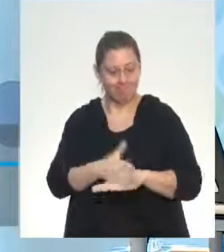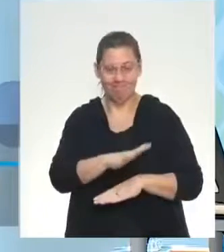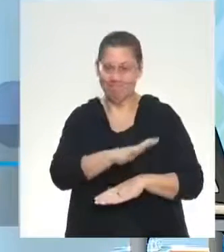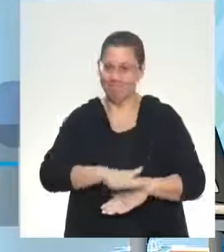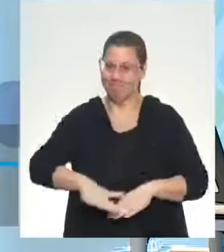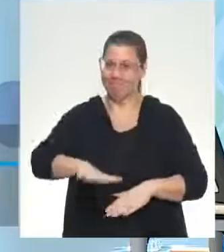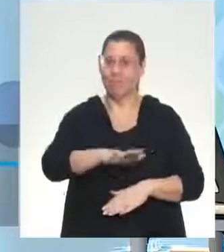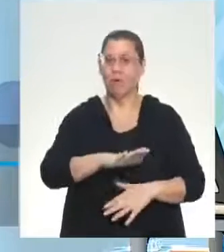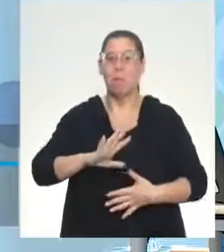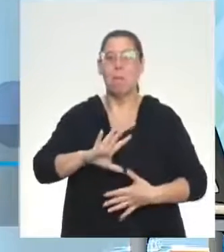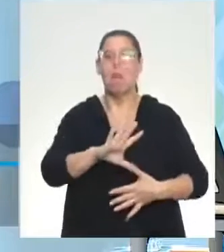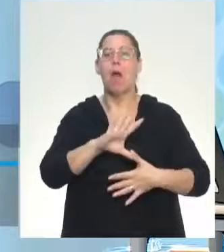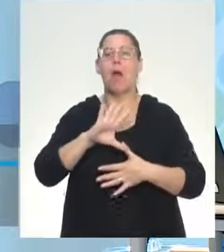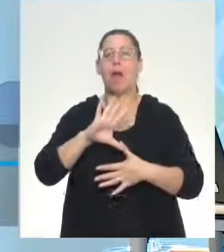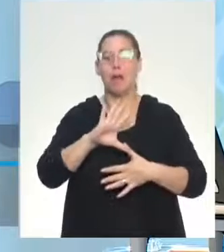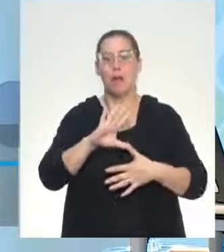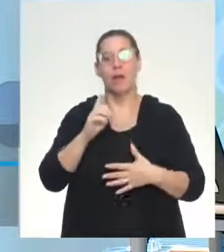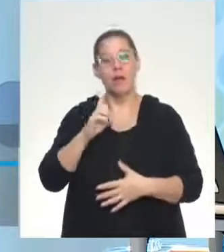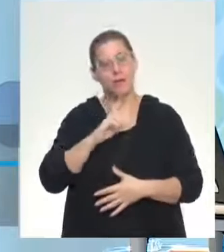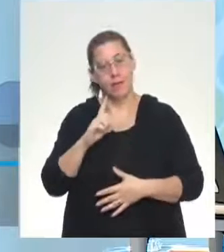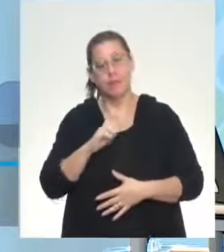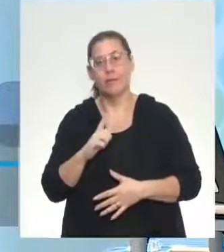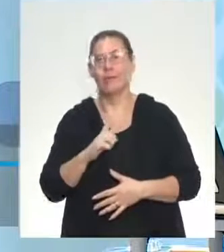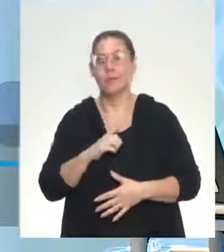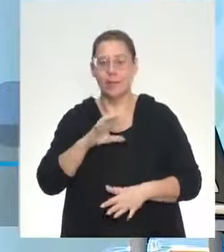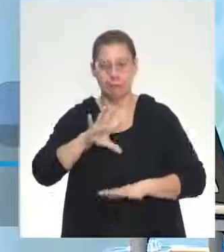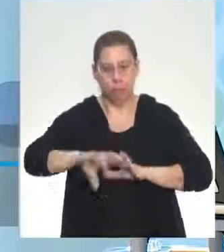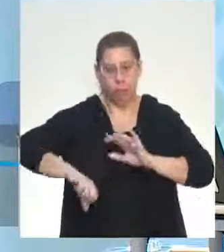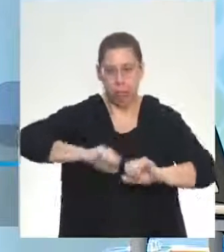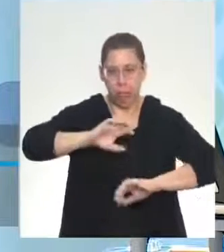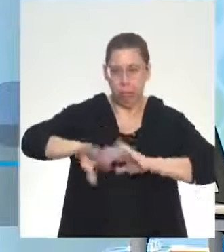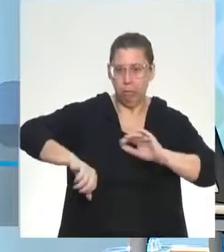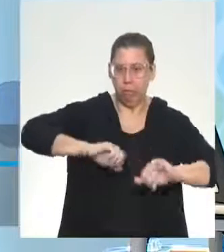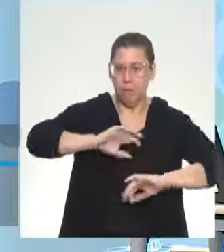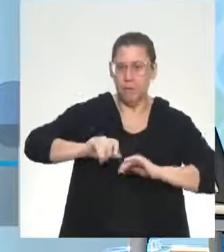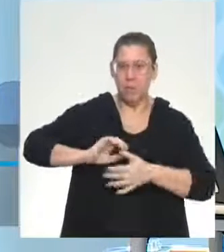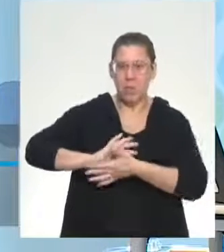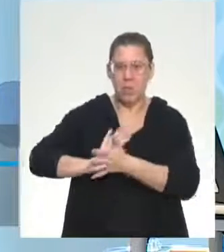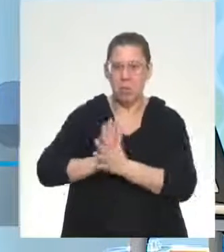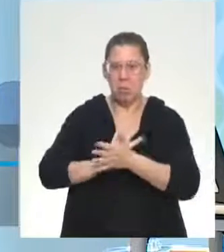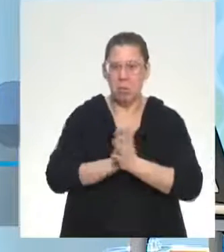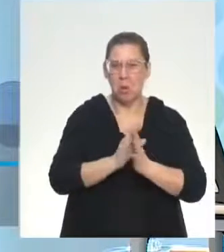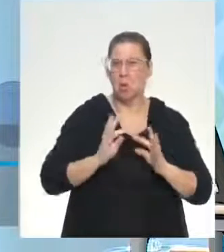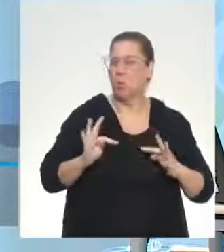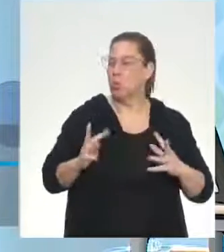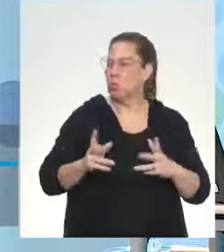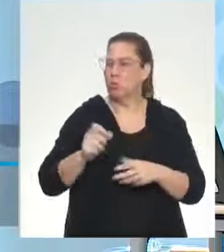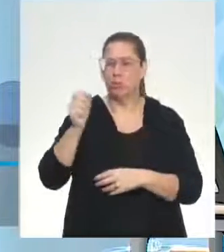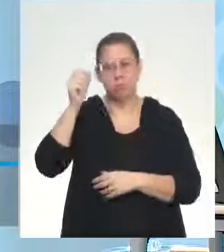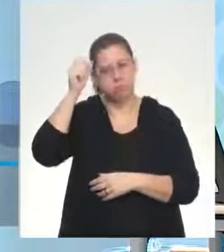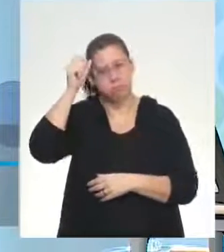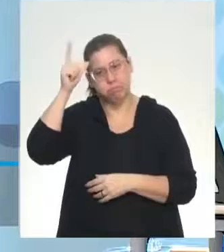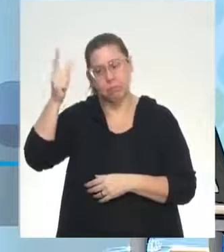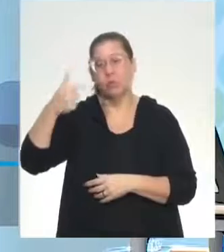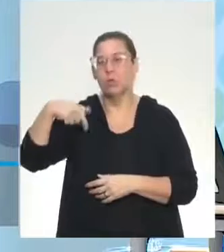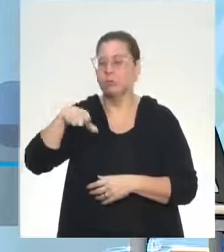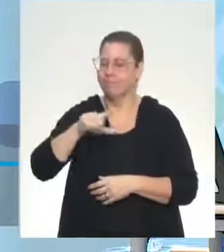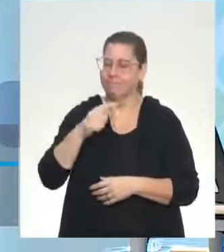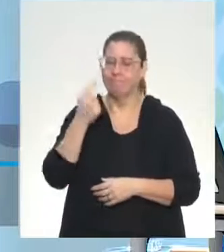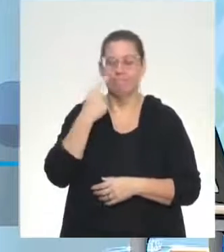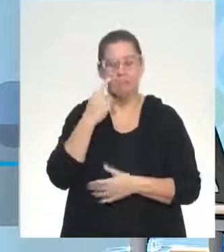territórios americanos e aí haverá a devastação de toda essa cultura a qual nós